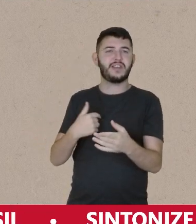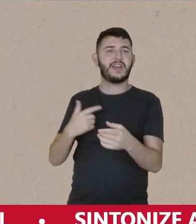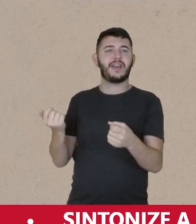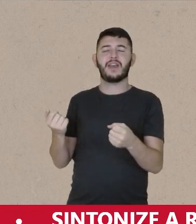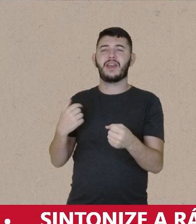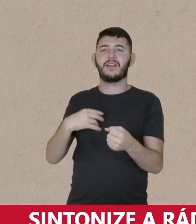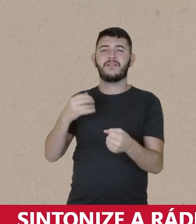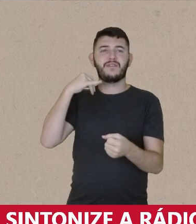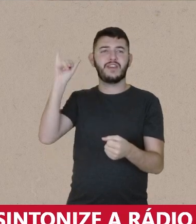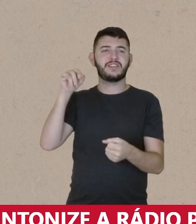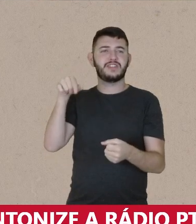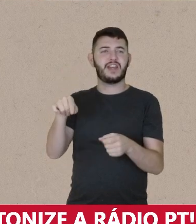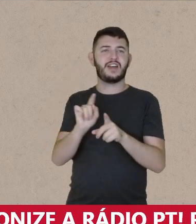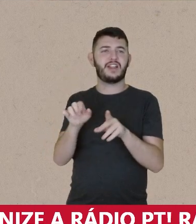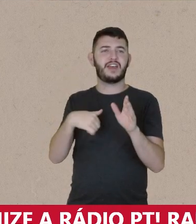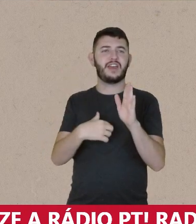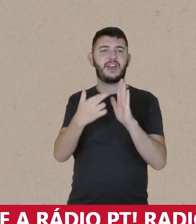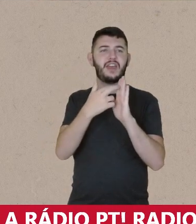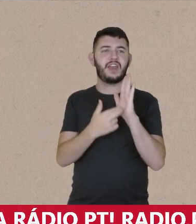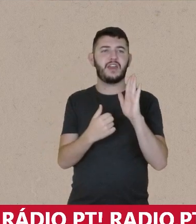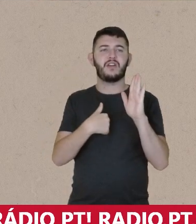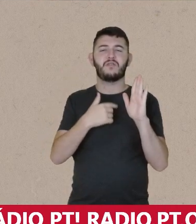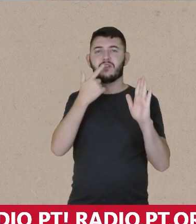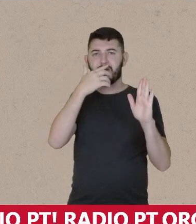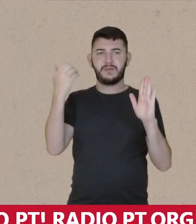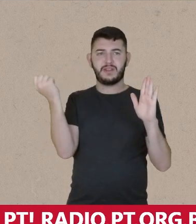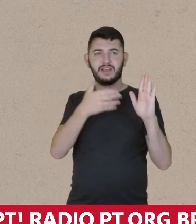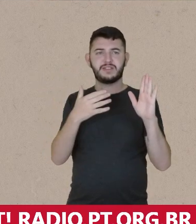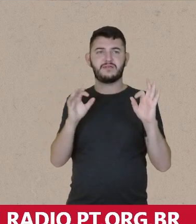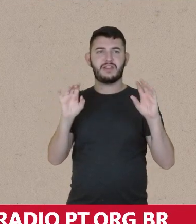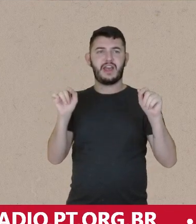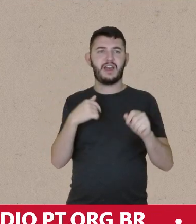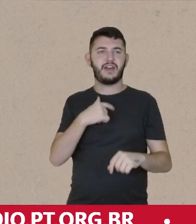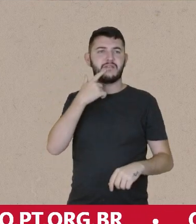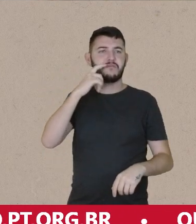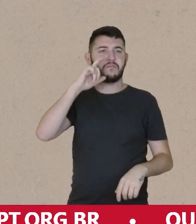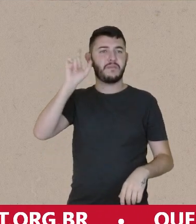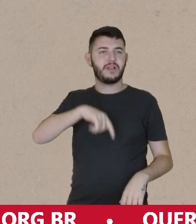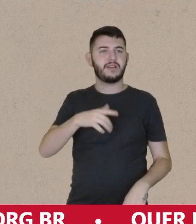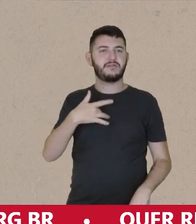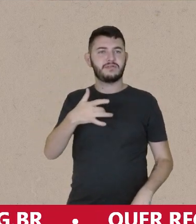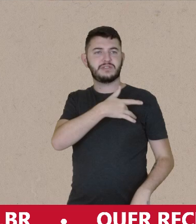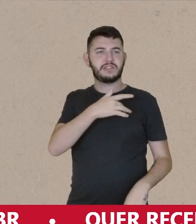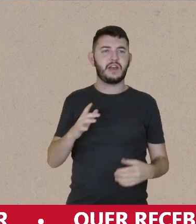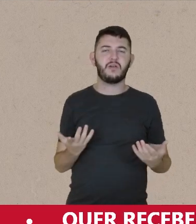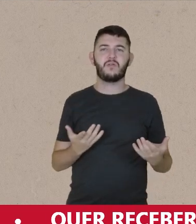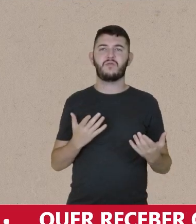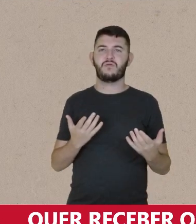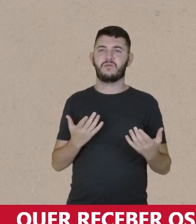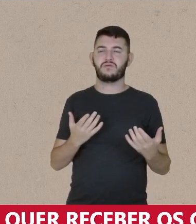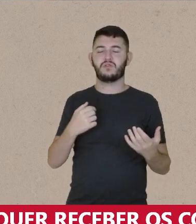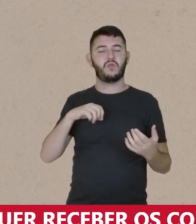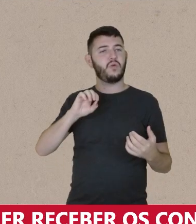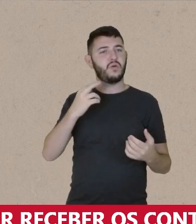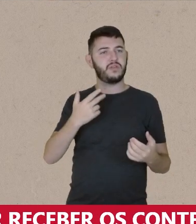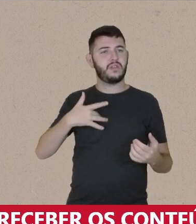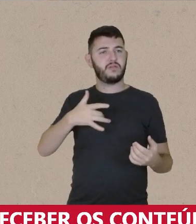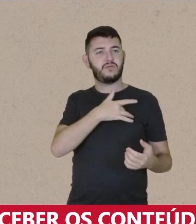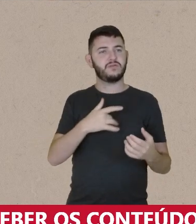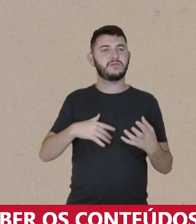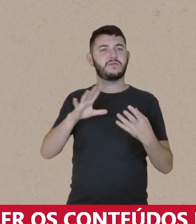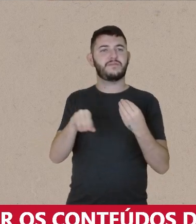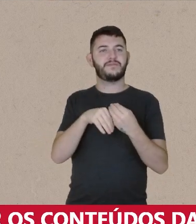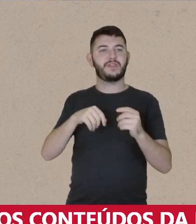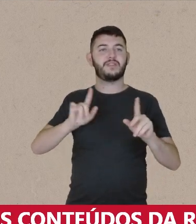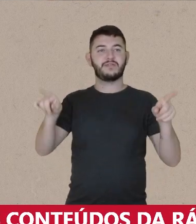não regulamentando de maneira eficaz os planos de saúde e a saúde suplementar. Então, esse é um grande desafio para a CPI, que eu